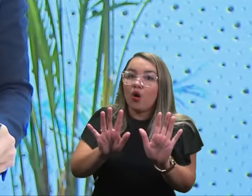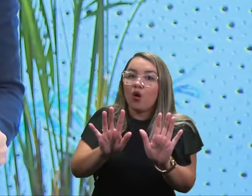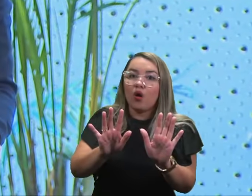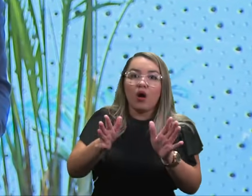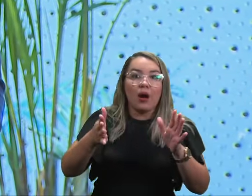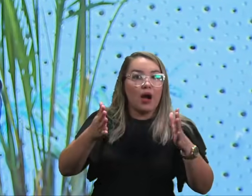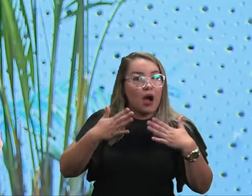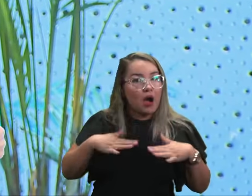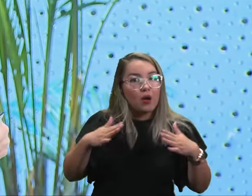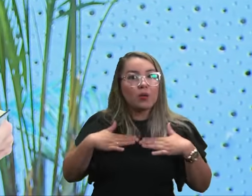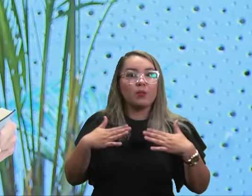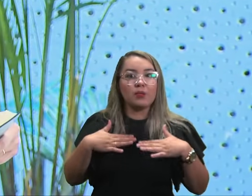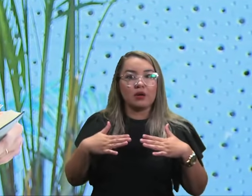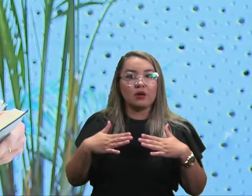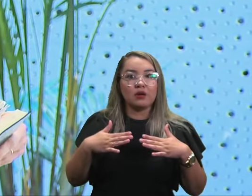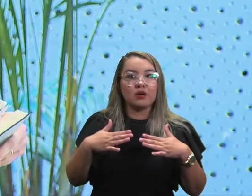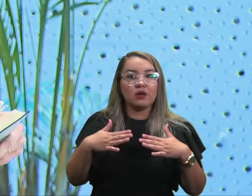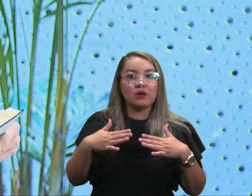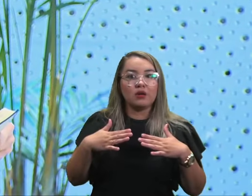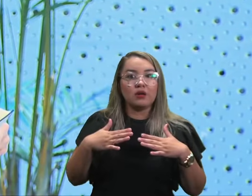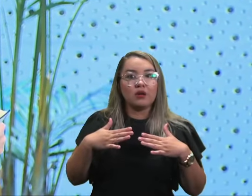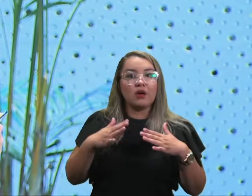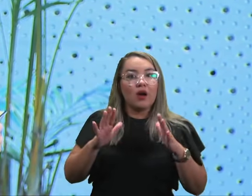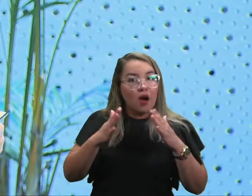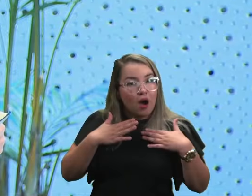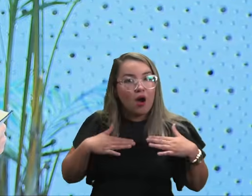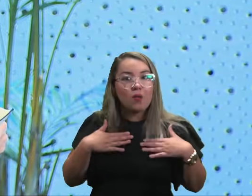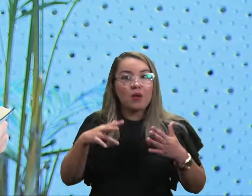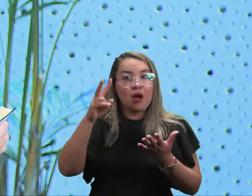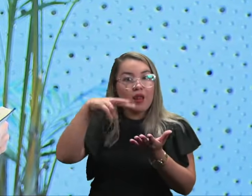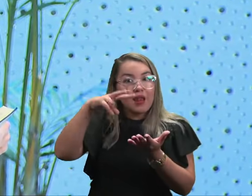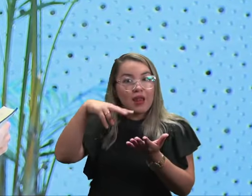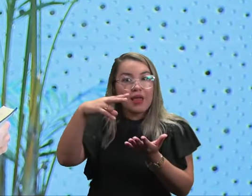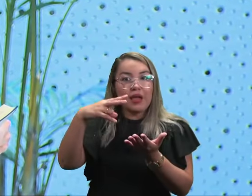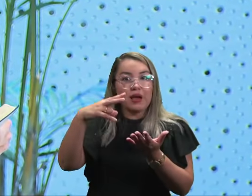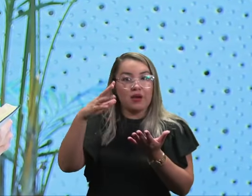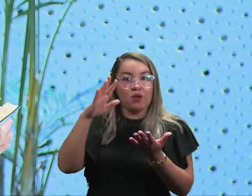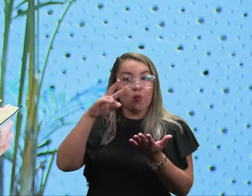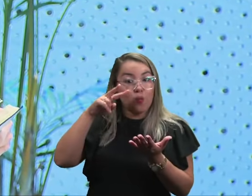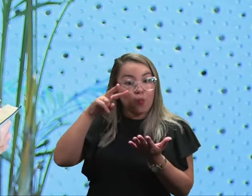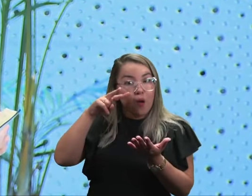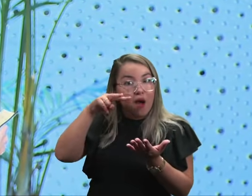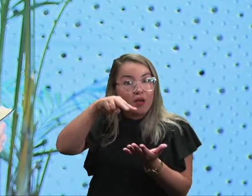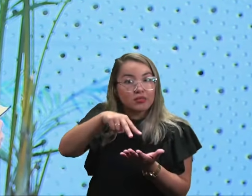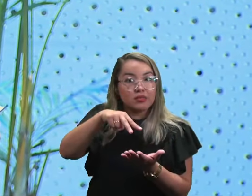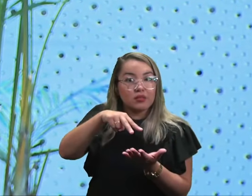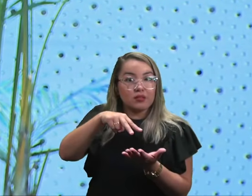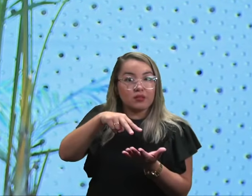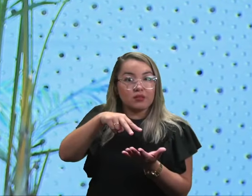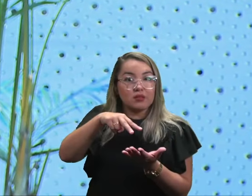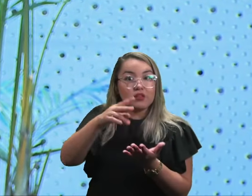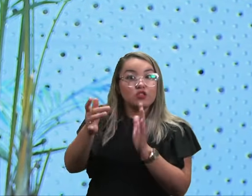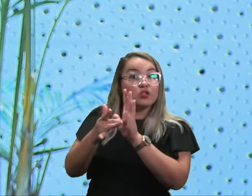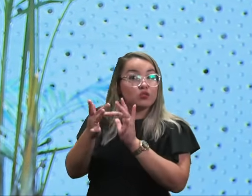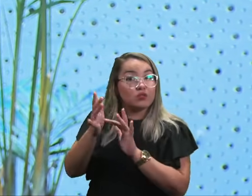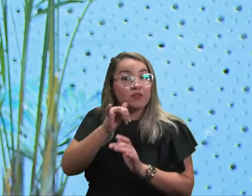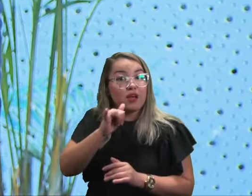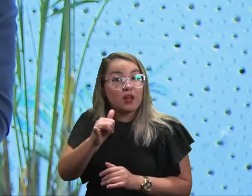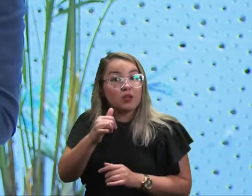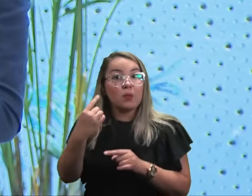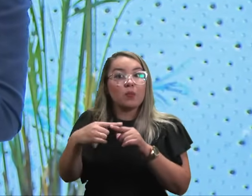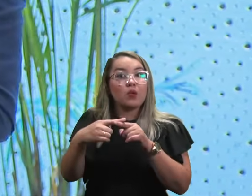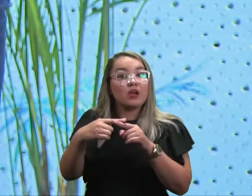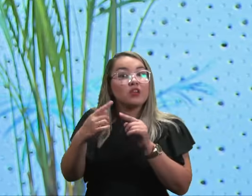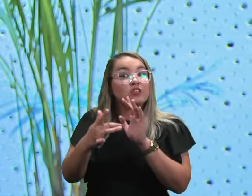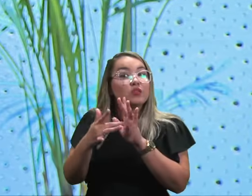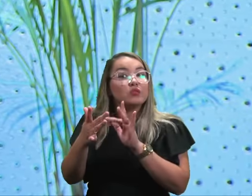pressa, segura um pouco e leia com atenção aquilo que Jesus está dizendo, porque